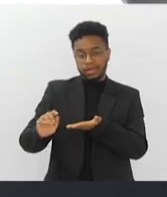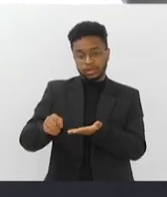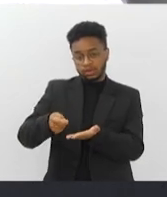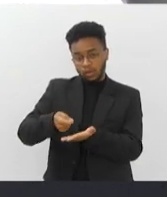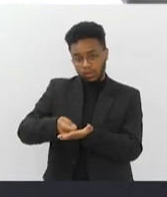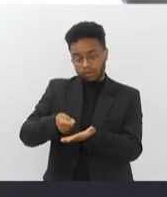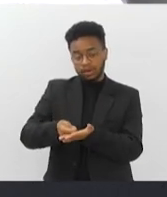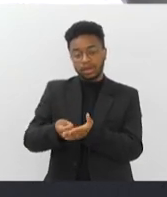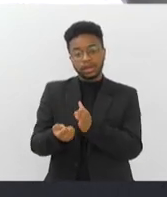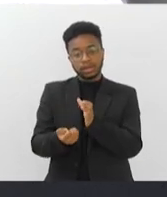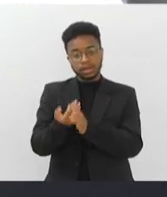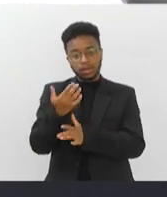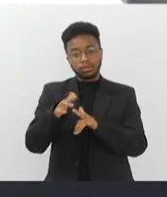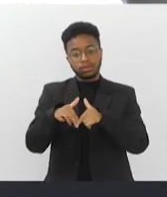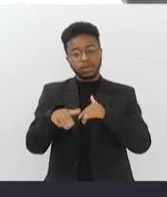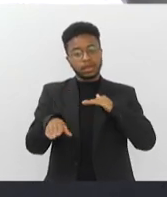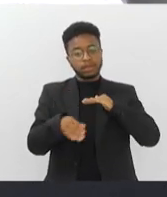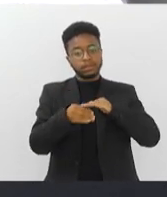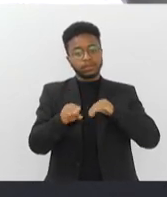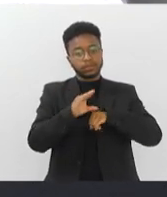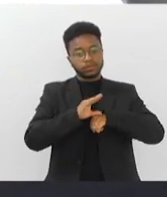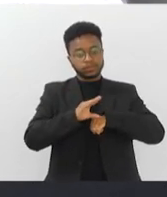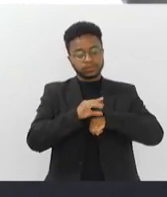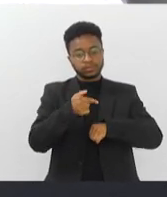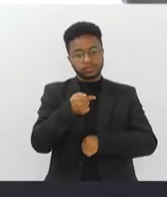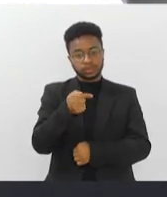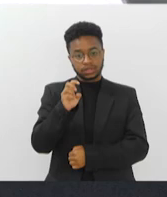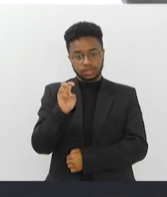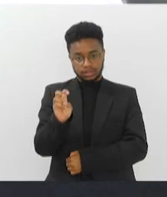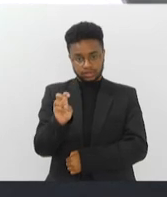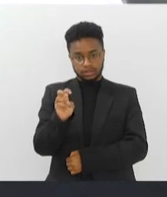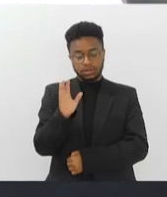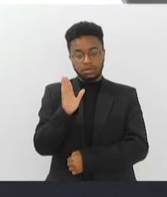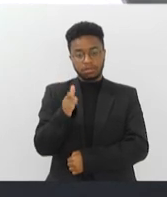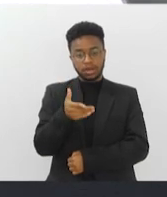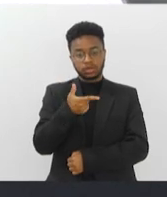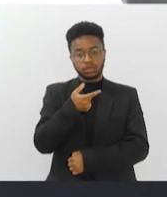criadas pela Emenda Constitucional 75 de